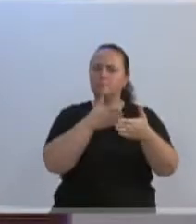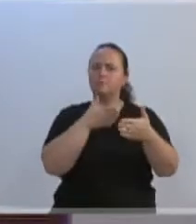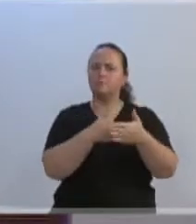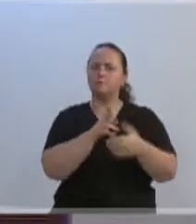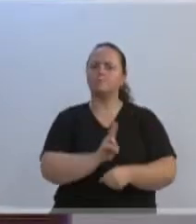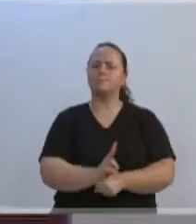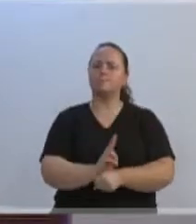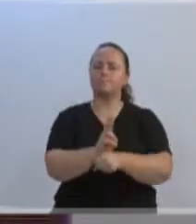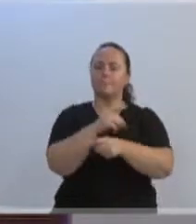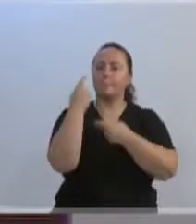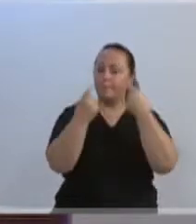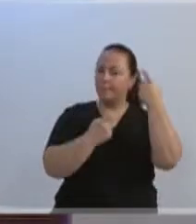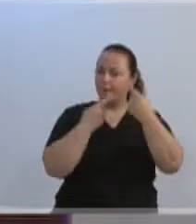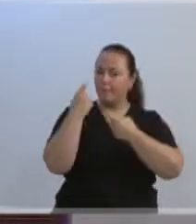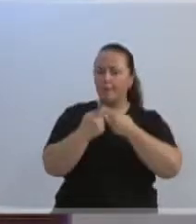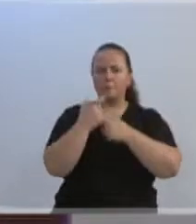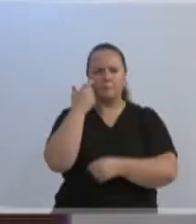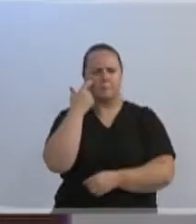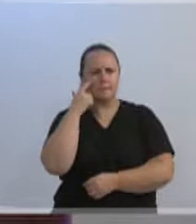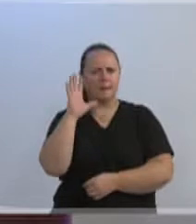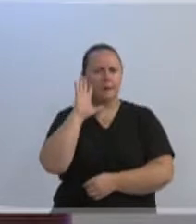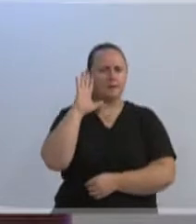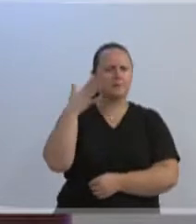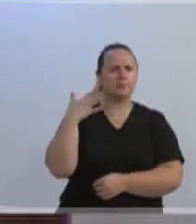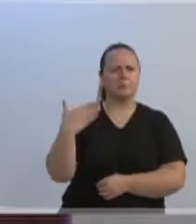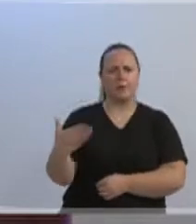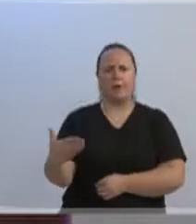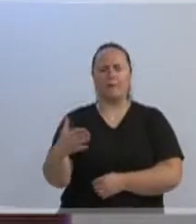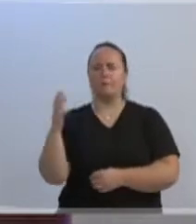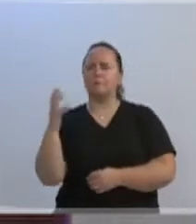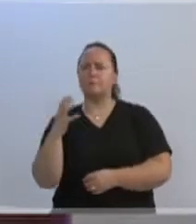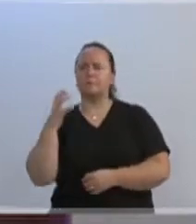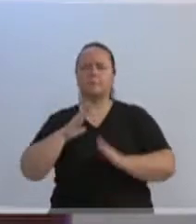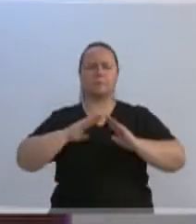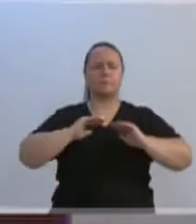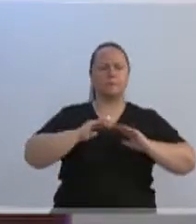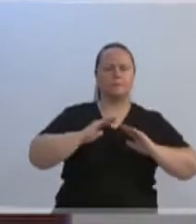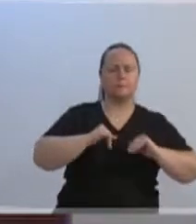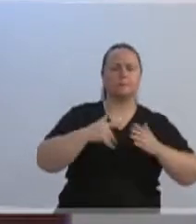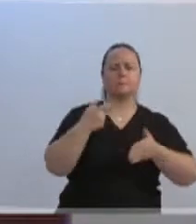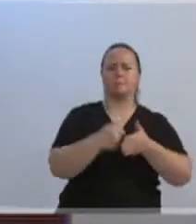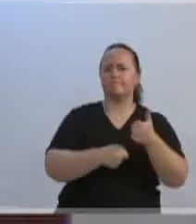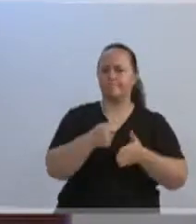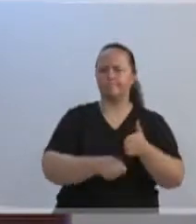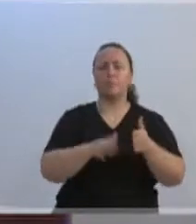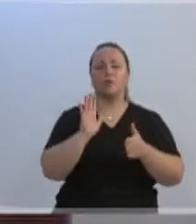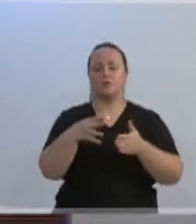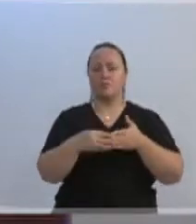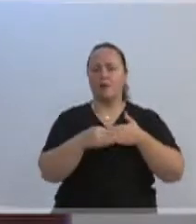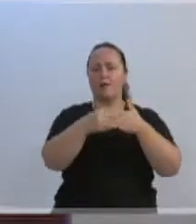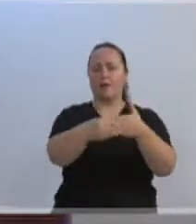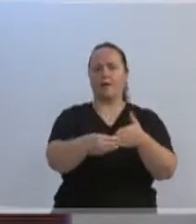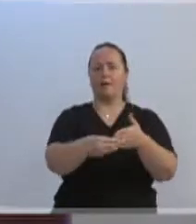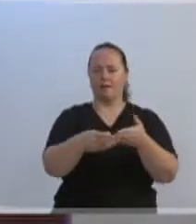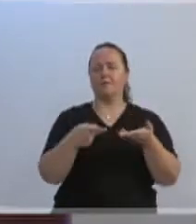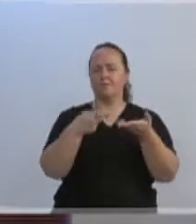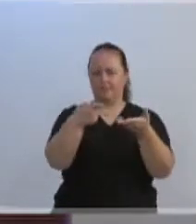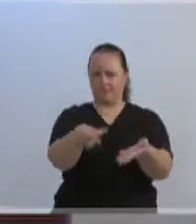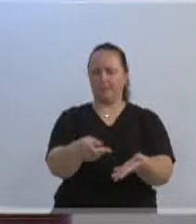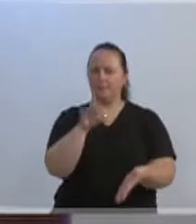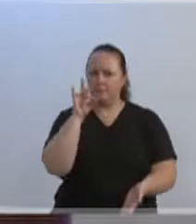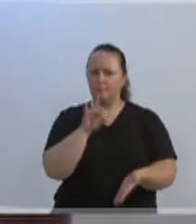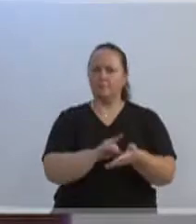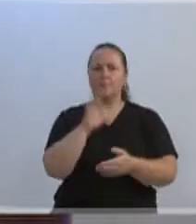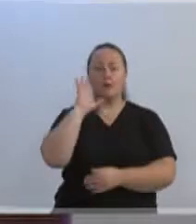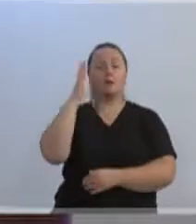preocupado com a situação e ventos se as soluções todas as demandas da educação já que que foram encaminhadas após aquela visita que fizemos vão ser